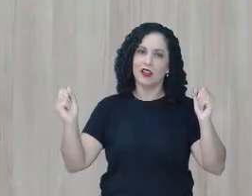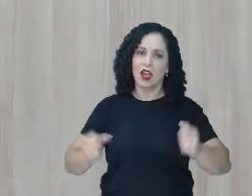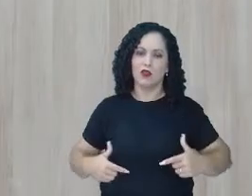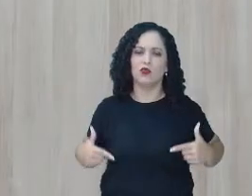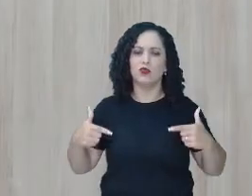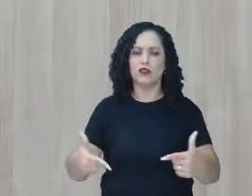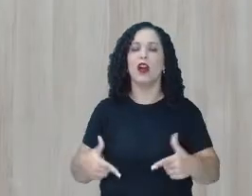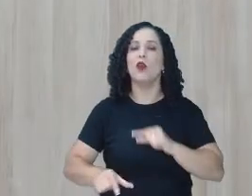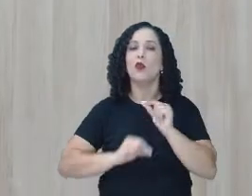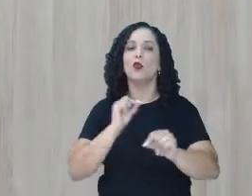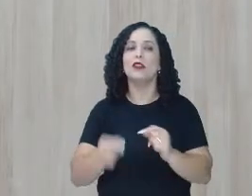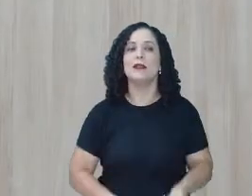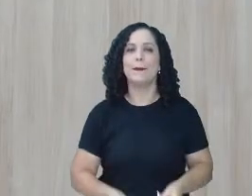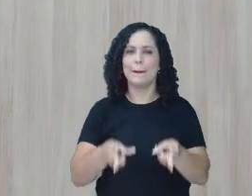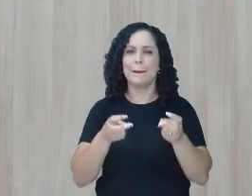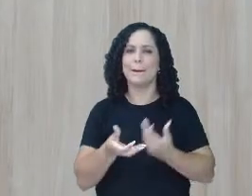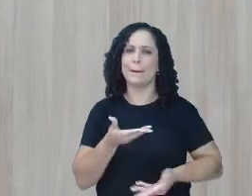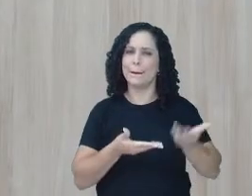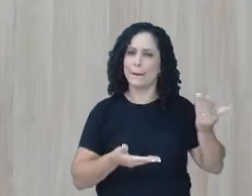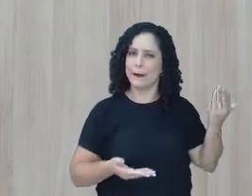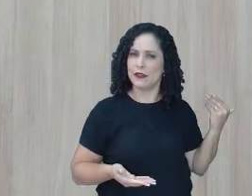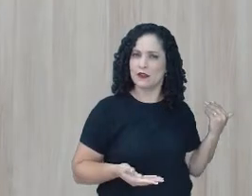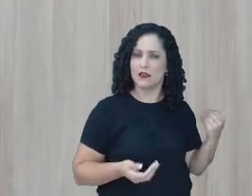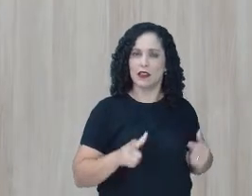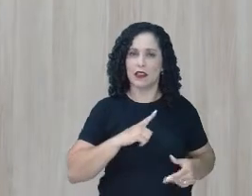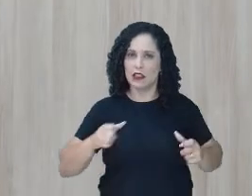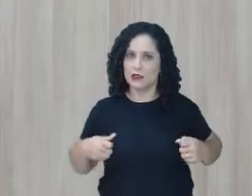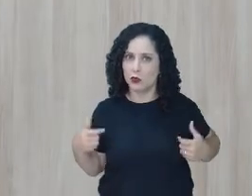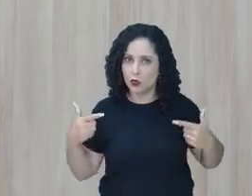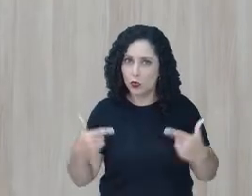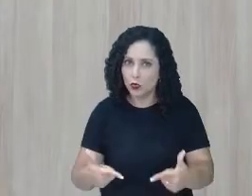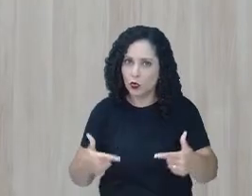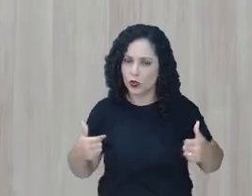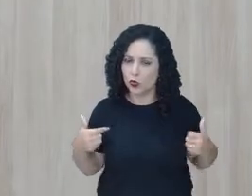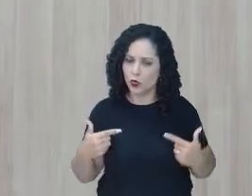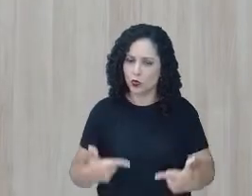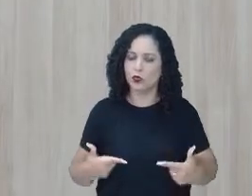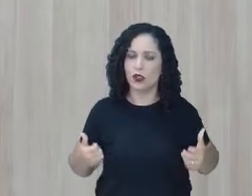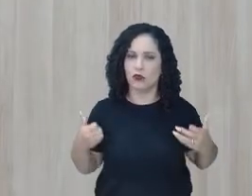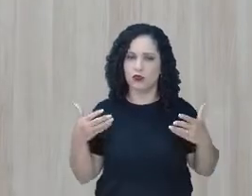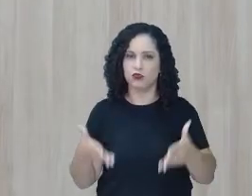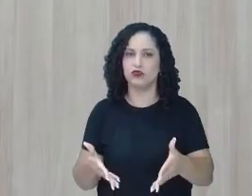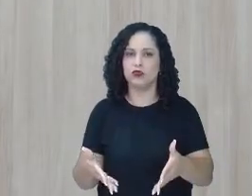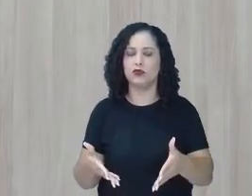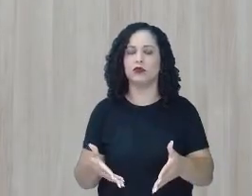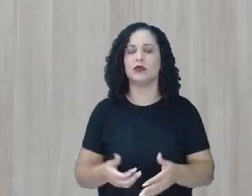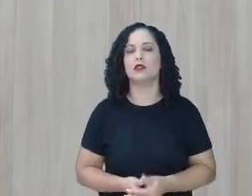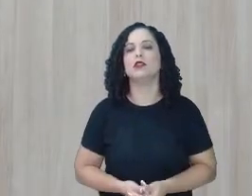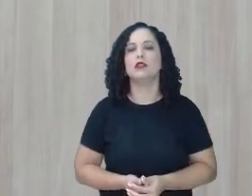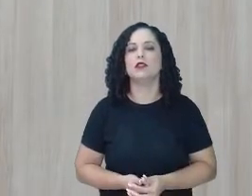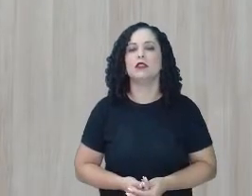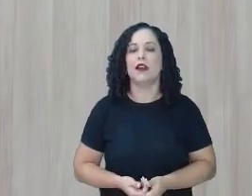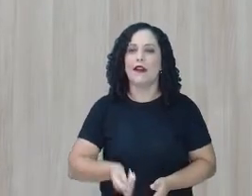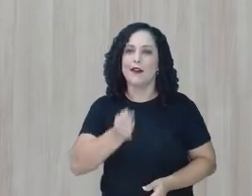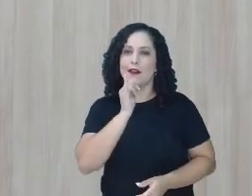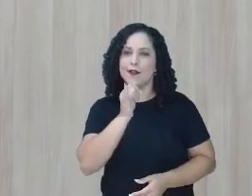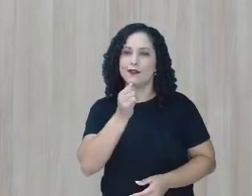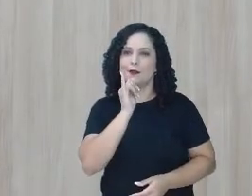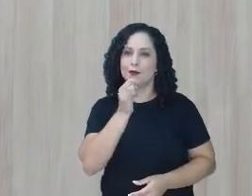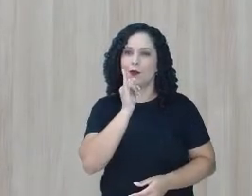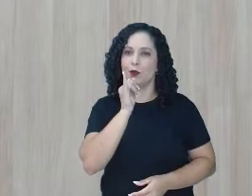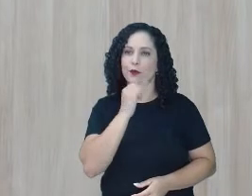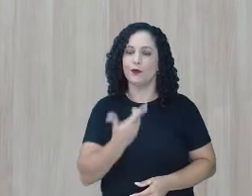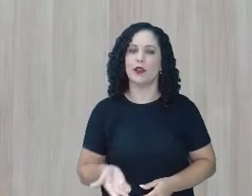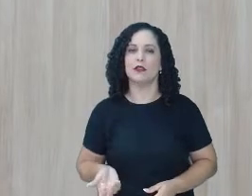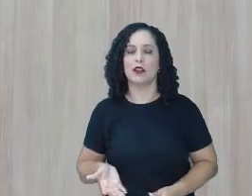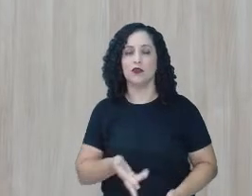nesse passado? A gente tem essa luta direta através do conflito, né? Então, por exemplo, nesse